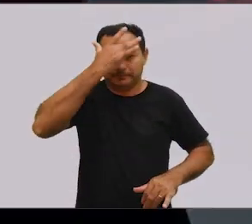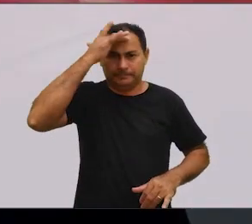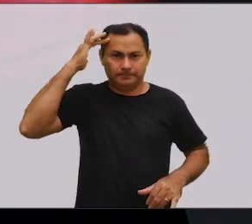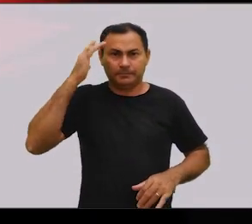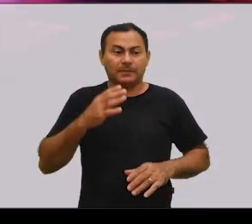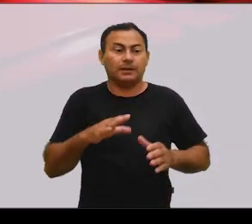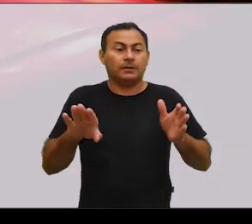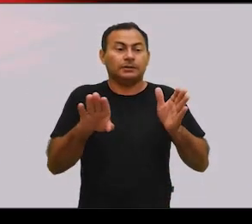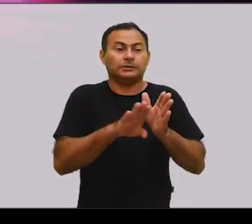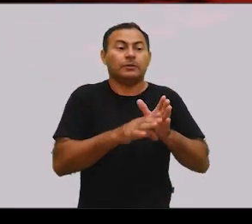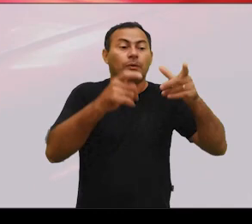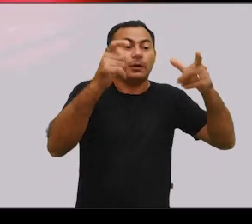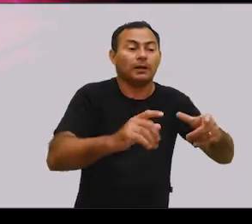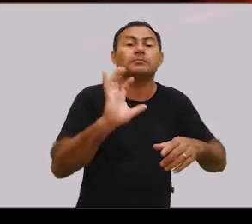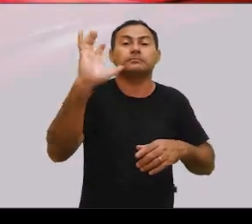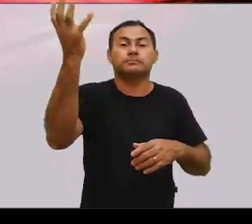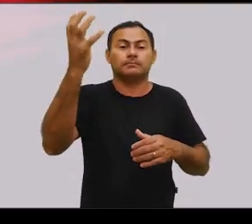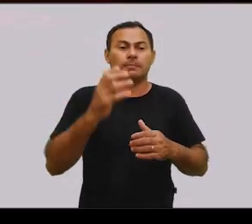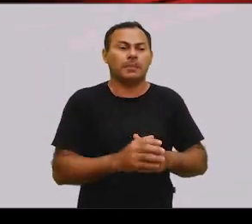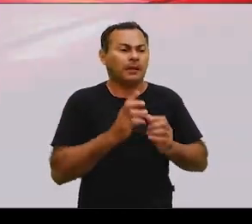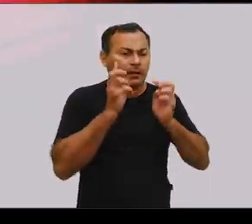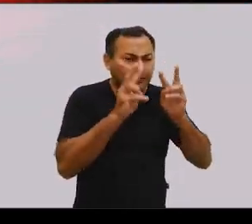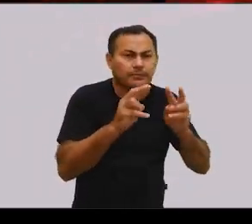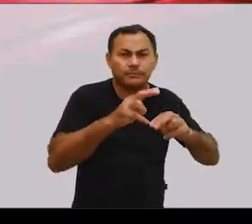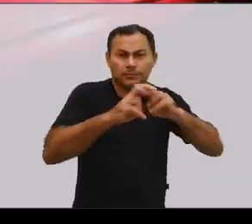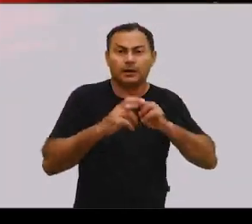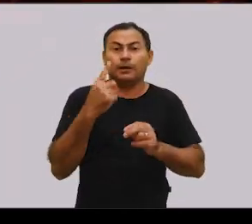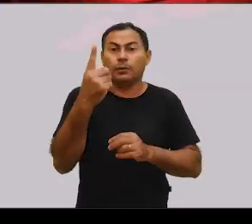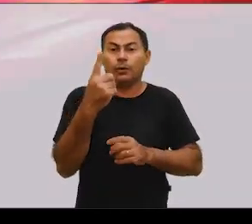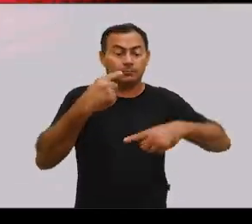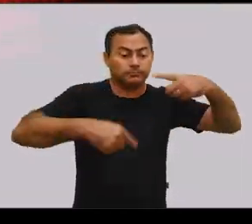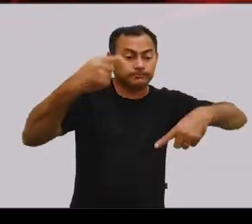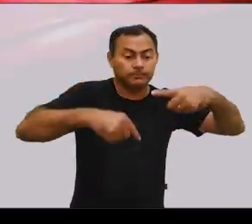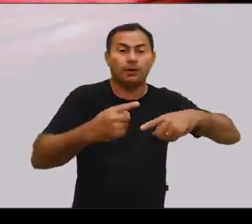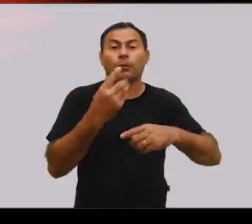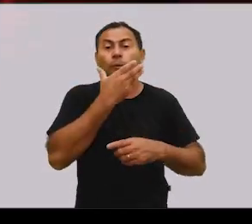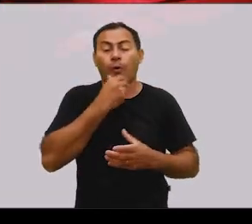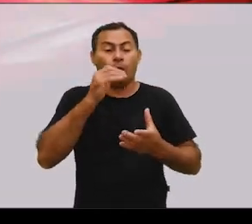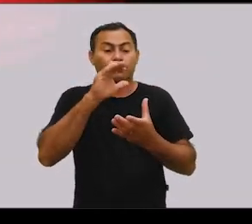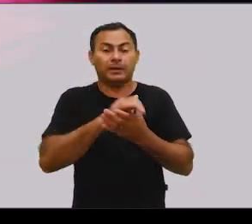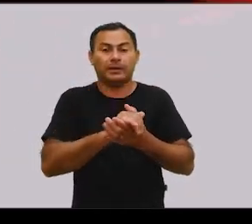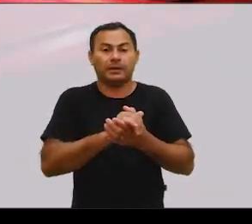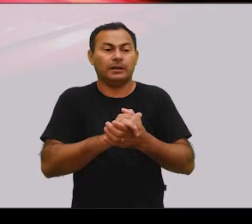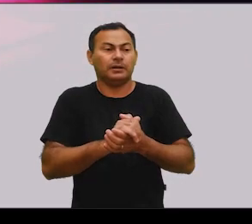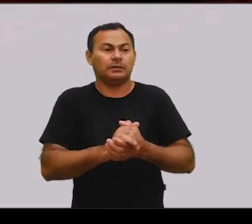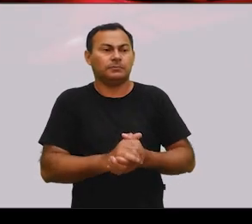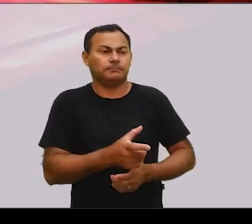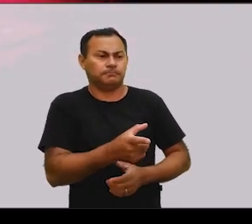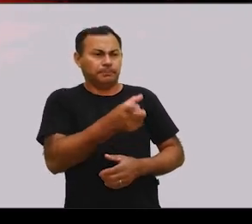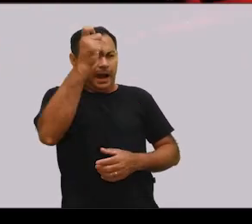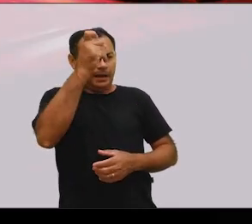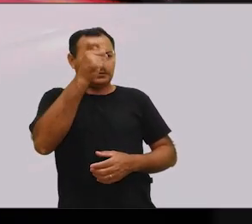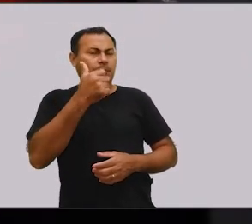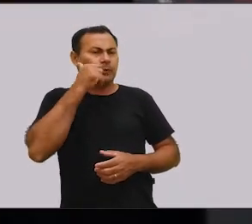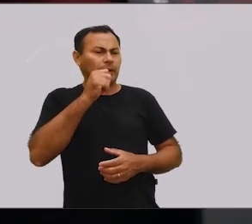pessoas. Quando chegamos ao local da ocorrência, descobrimos que por causa de uma discussão, um marido havia atirado em sua mulher e depois